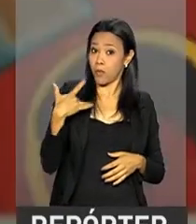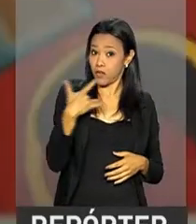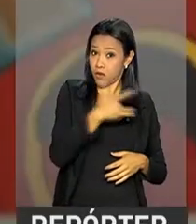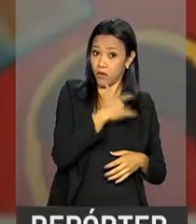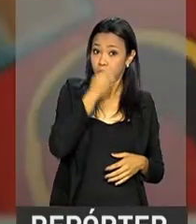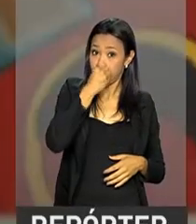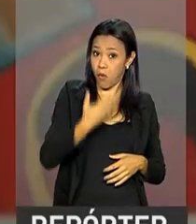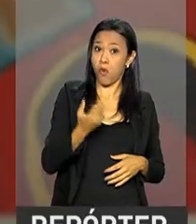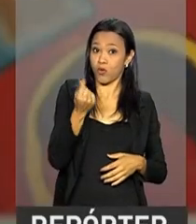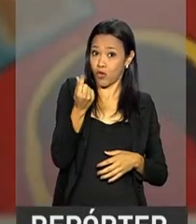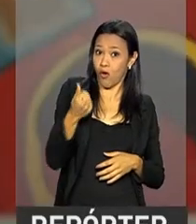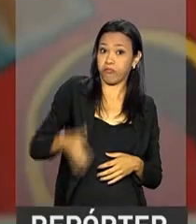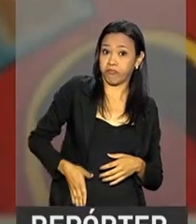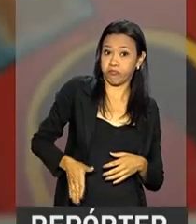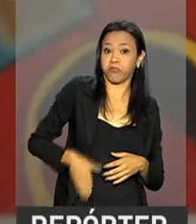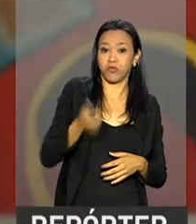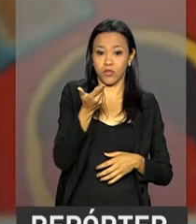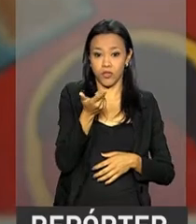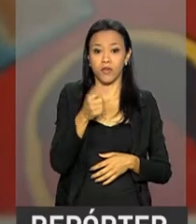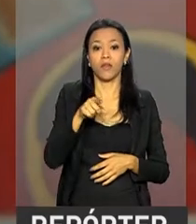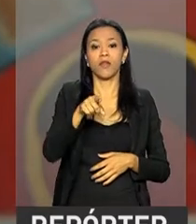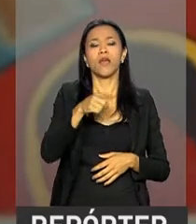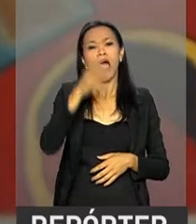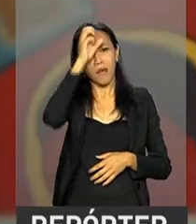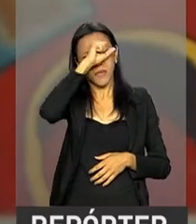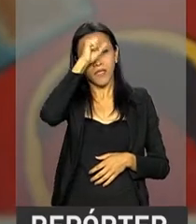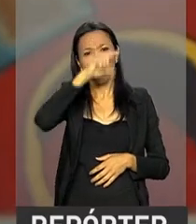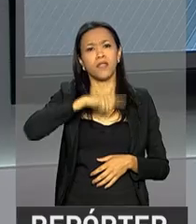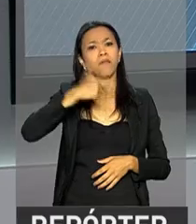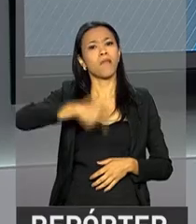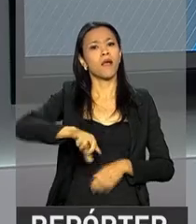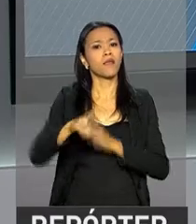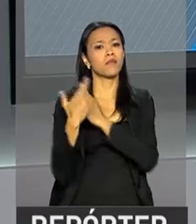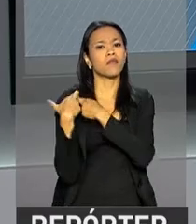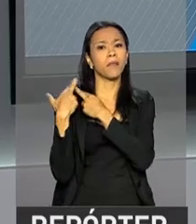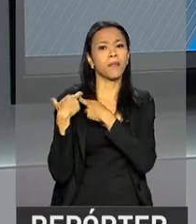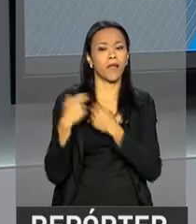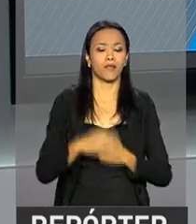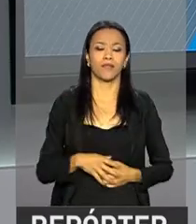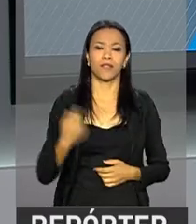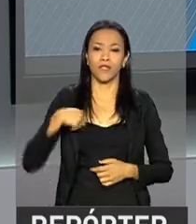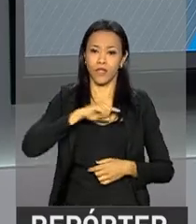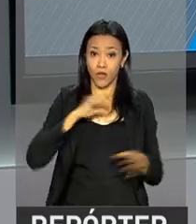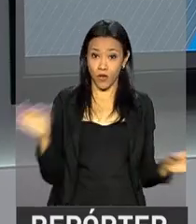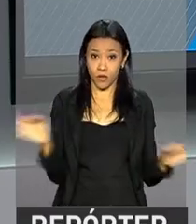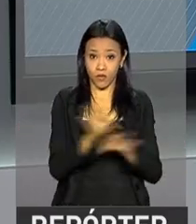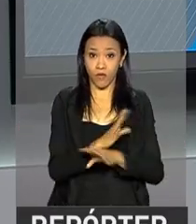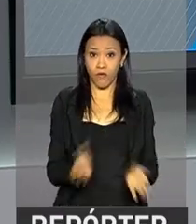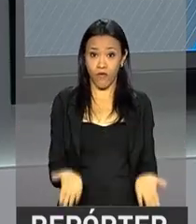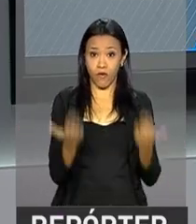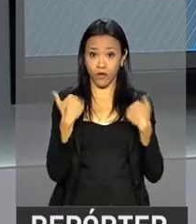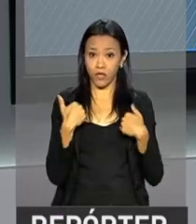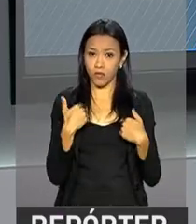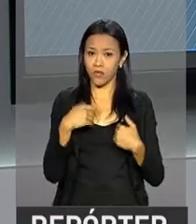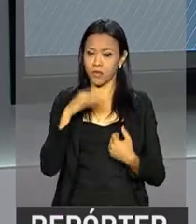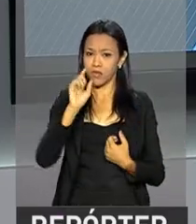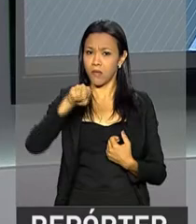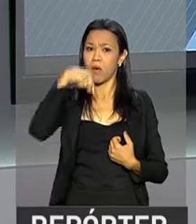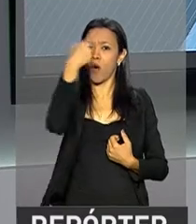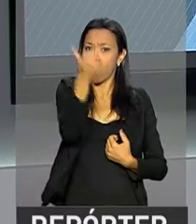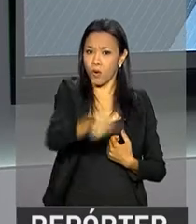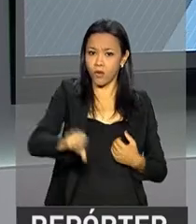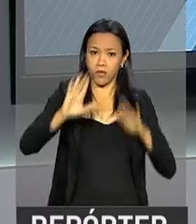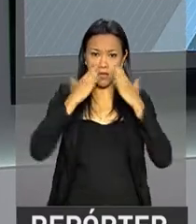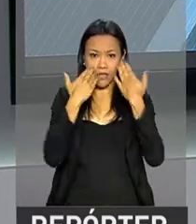e com o trabalho aprendendo a ter mais responsabilidades nós ficamos por aqui voltamos em uma hora com a